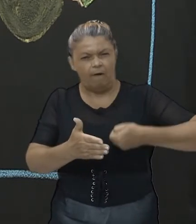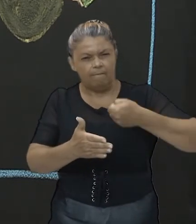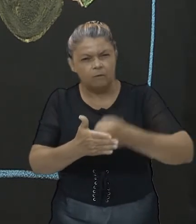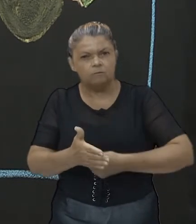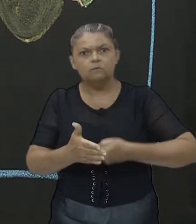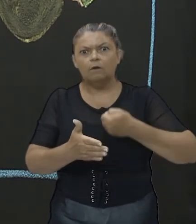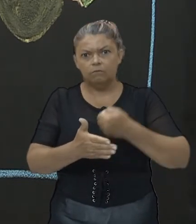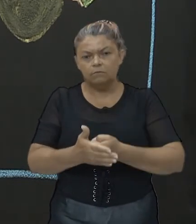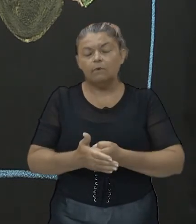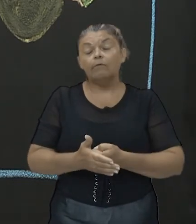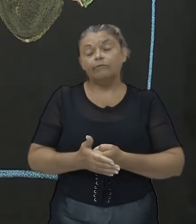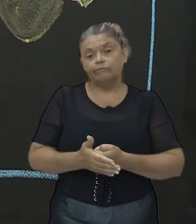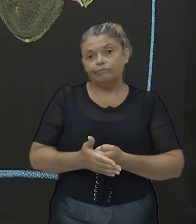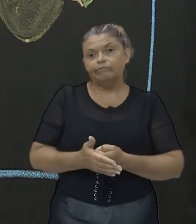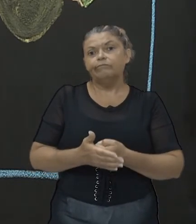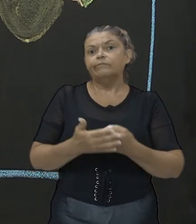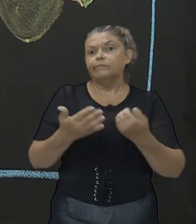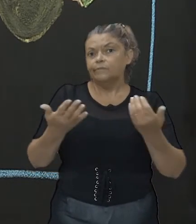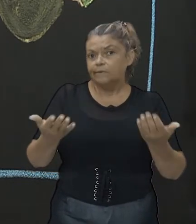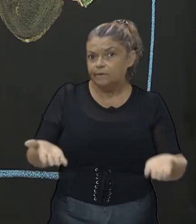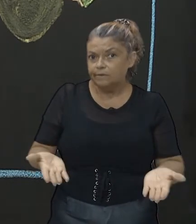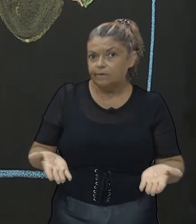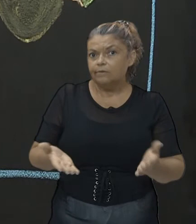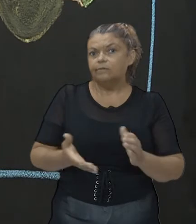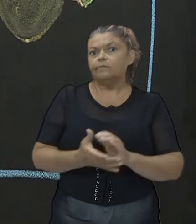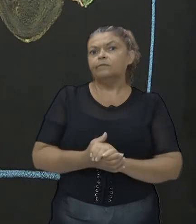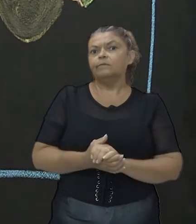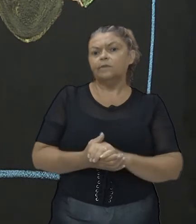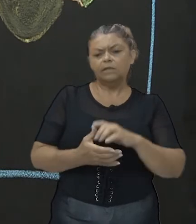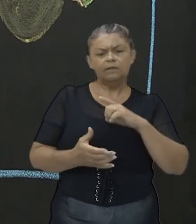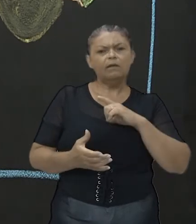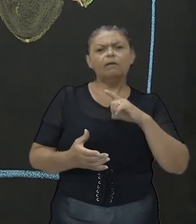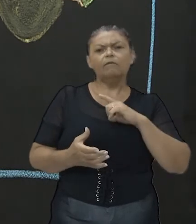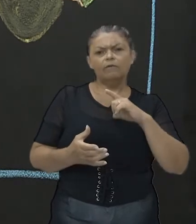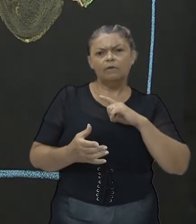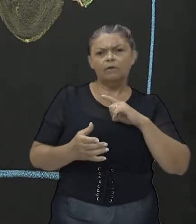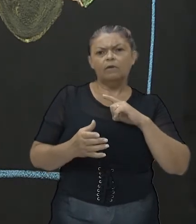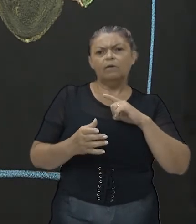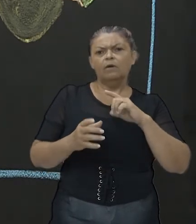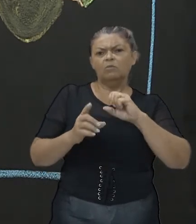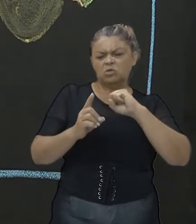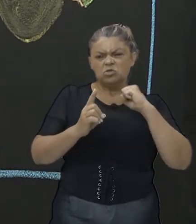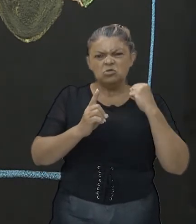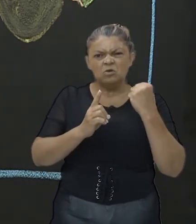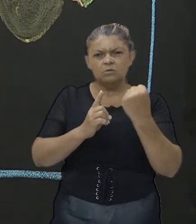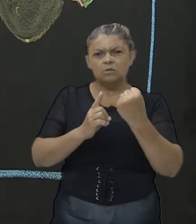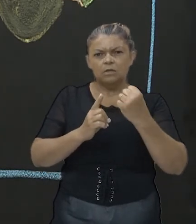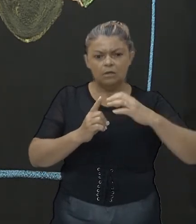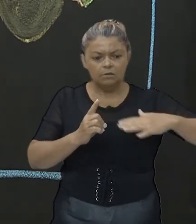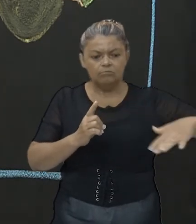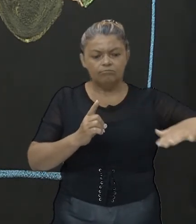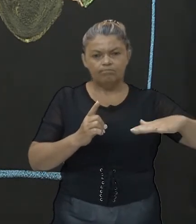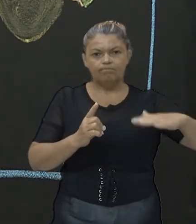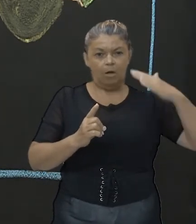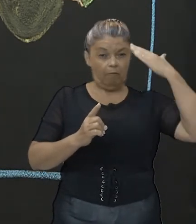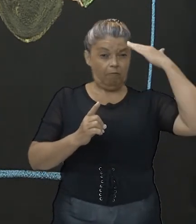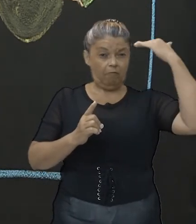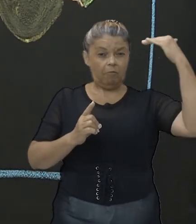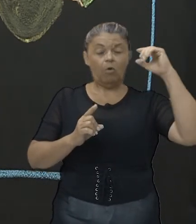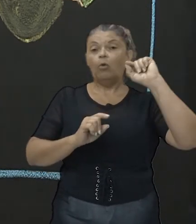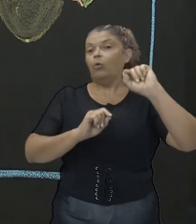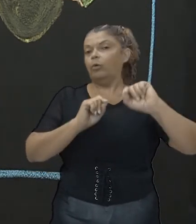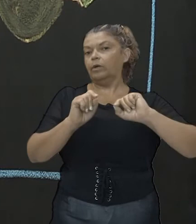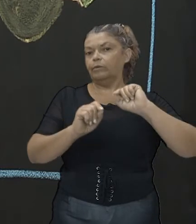não saía de uma faixa de classe social e ingressava em outra. E a famosa karma,